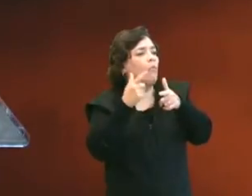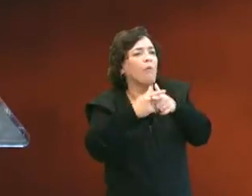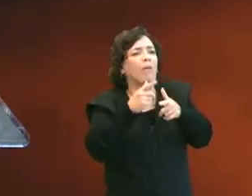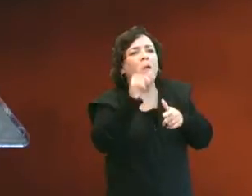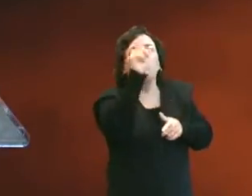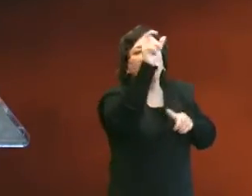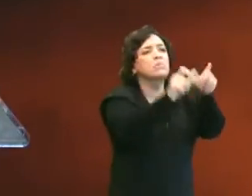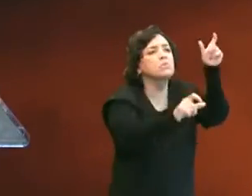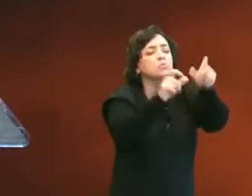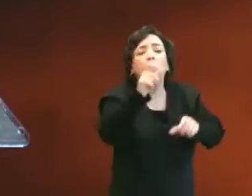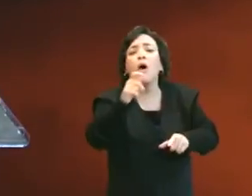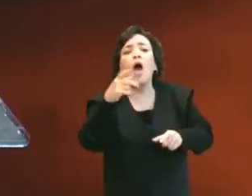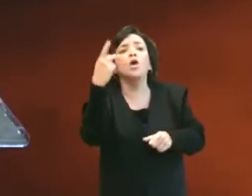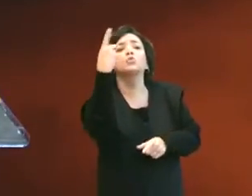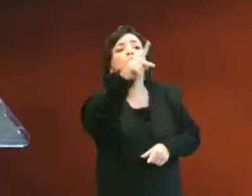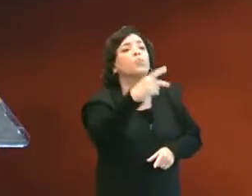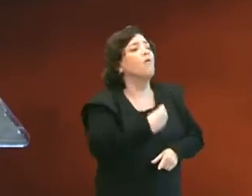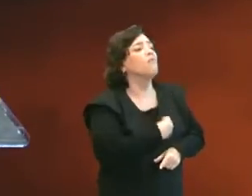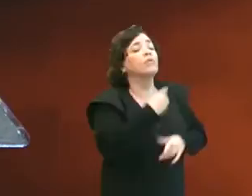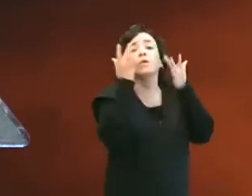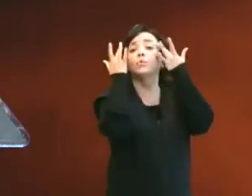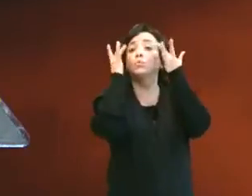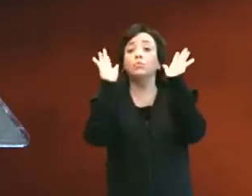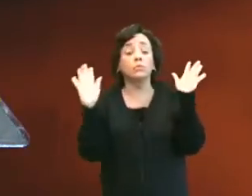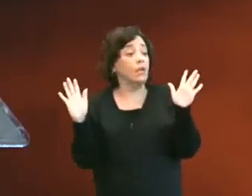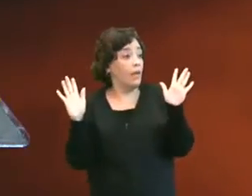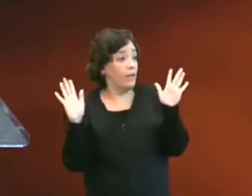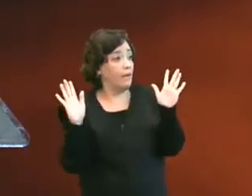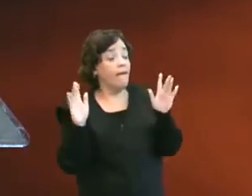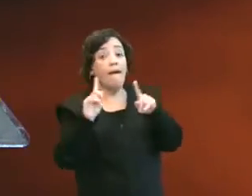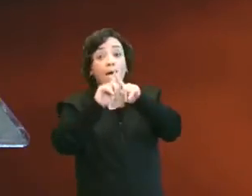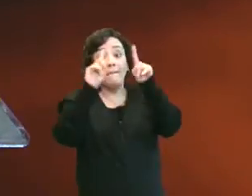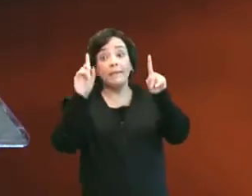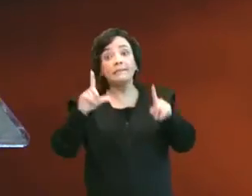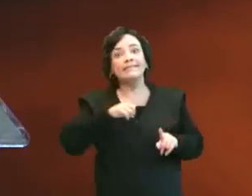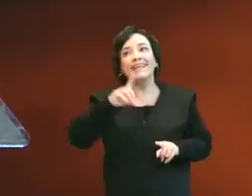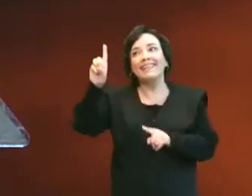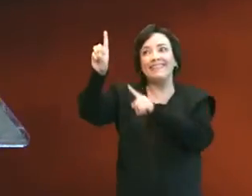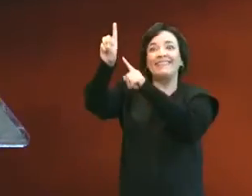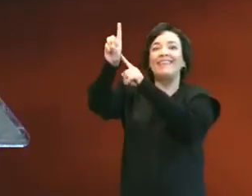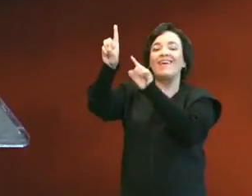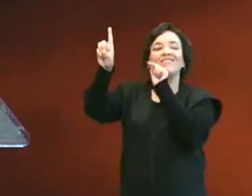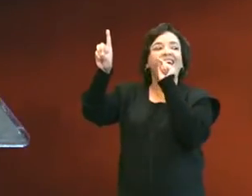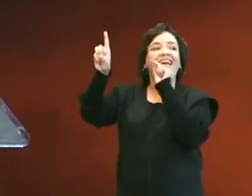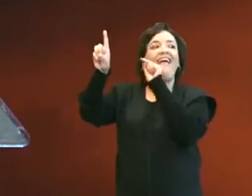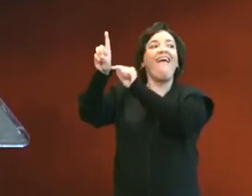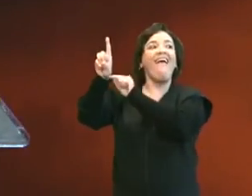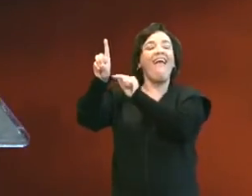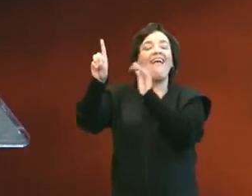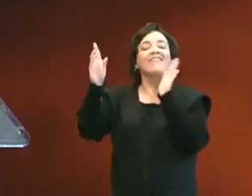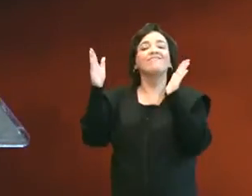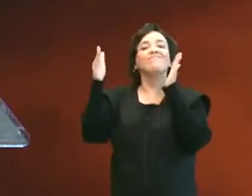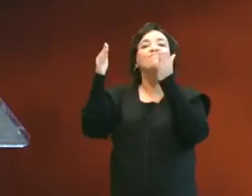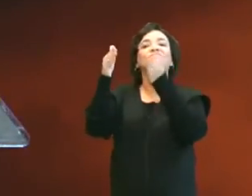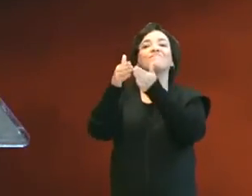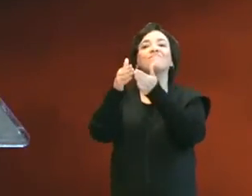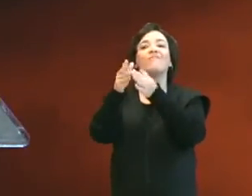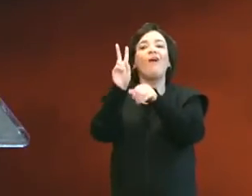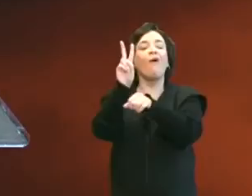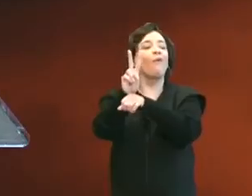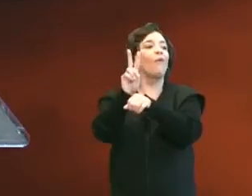a sua fragilidade, mas existe um Deus que é especialista em se manifestar nas